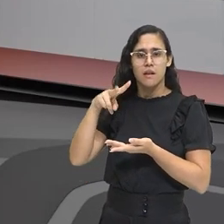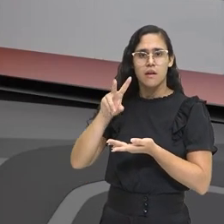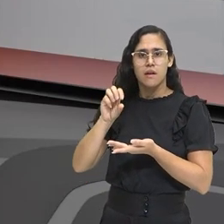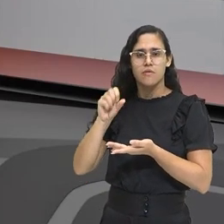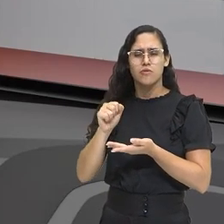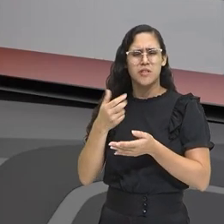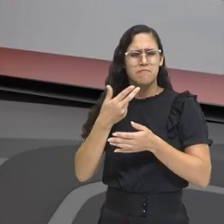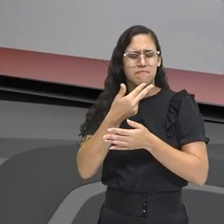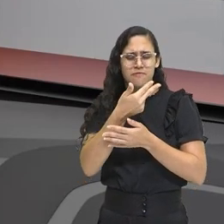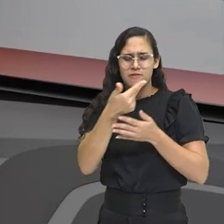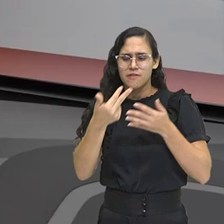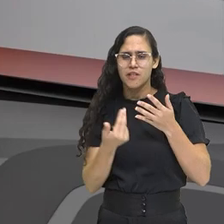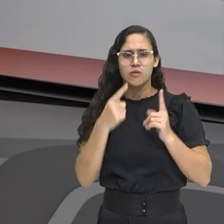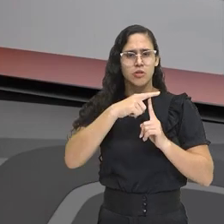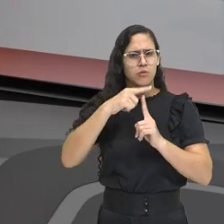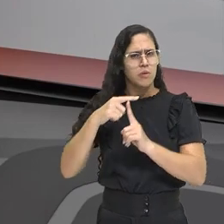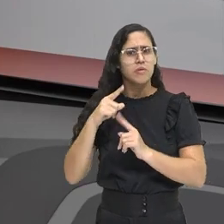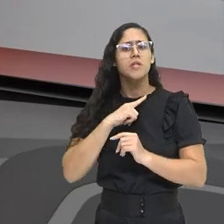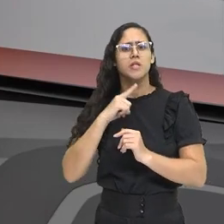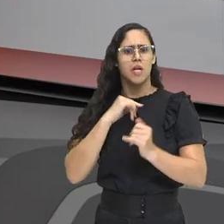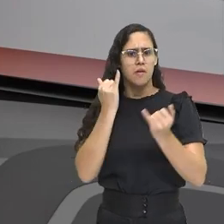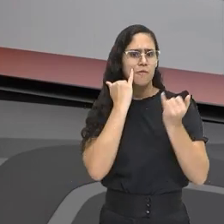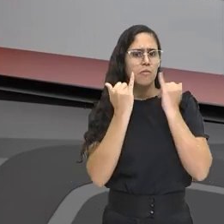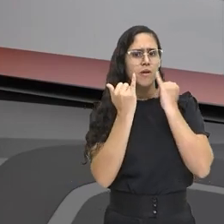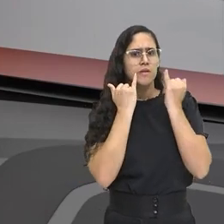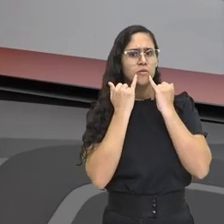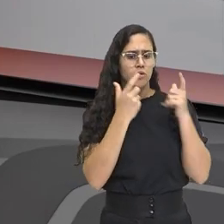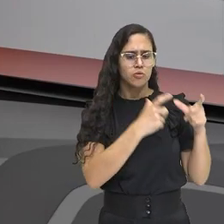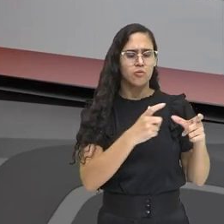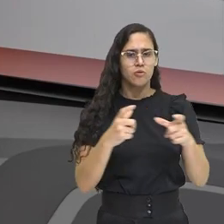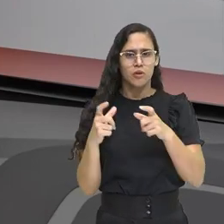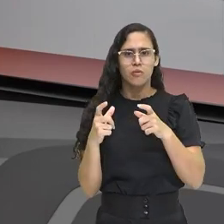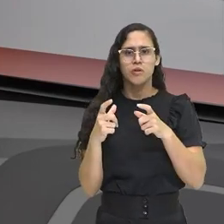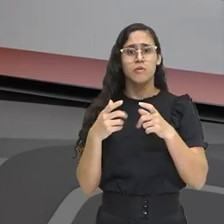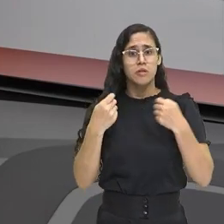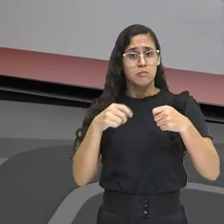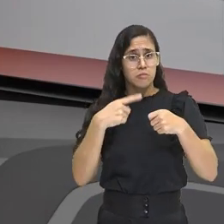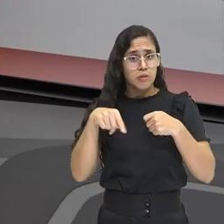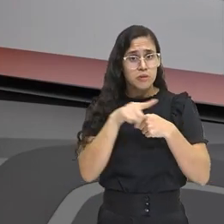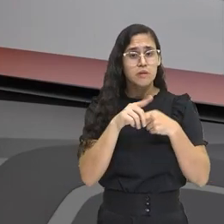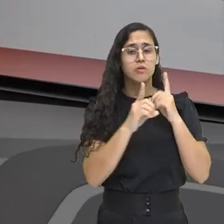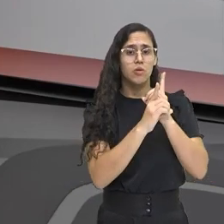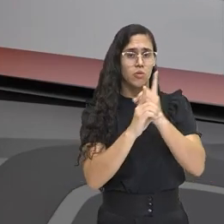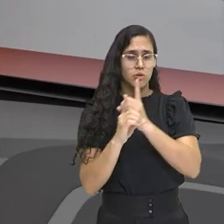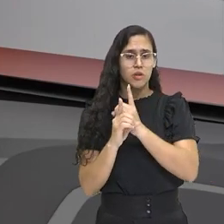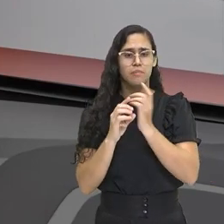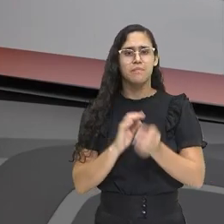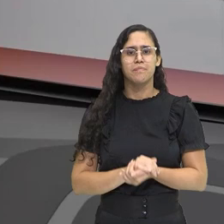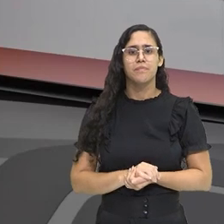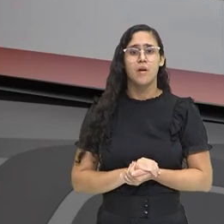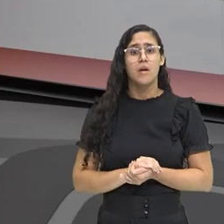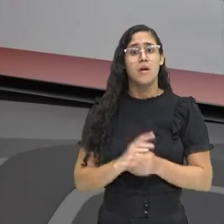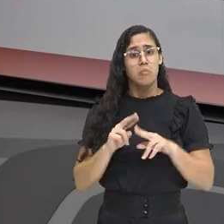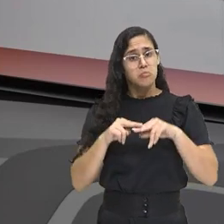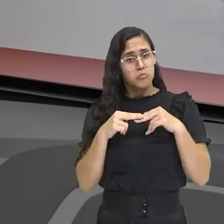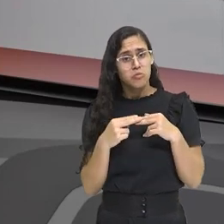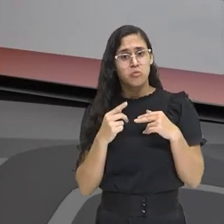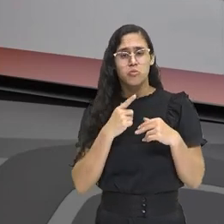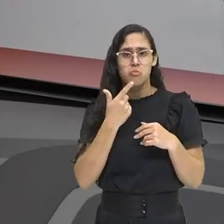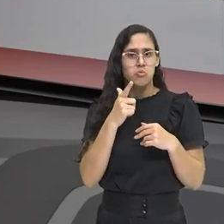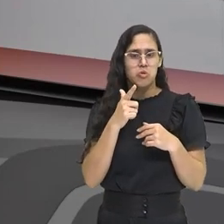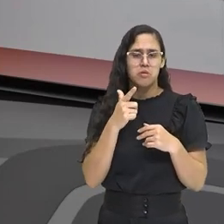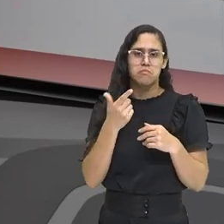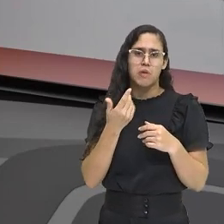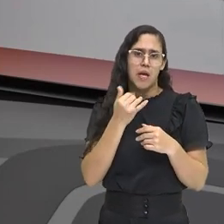gente consegue obter informações de um determinado local. Apesar de nunca ter ido ali no continente